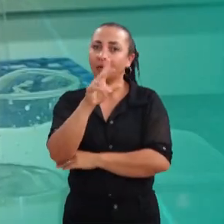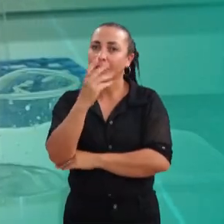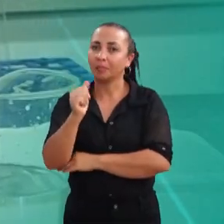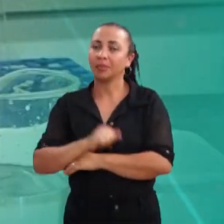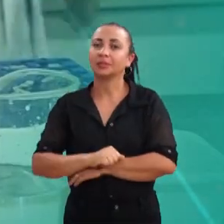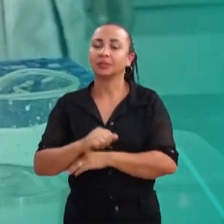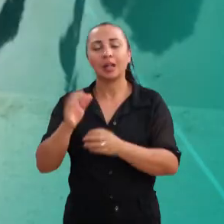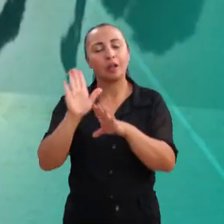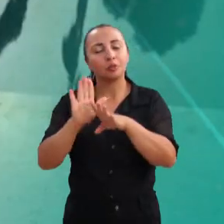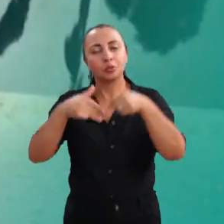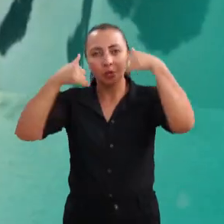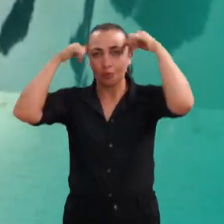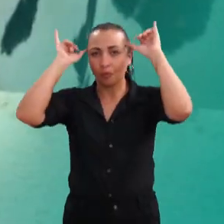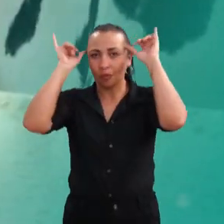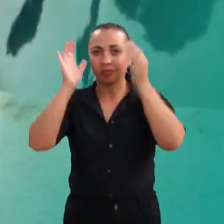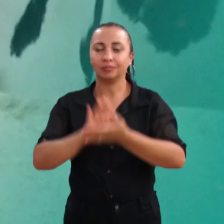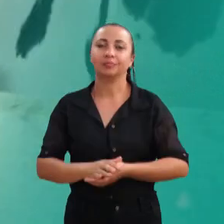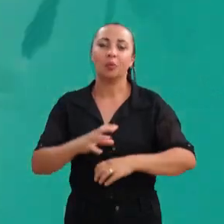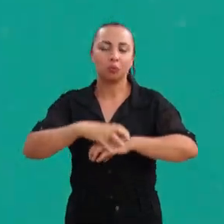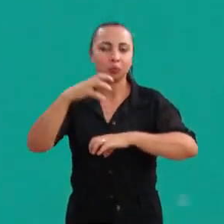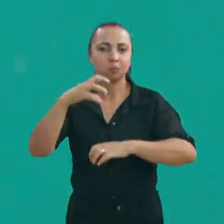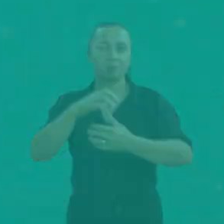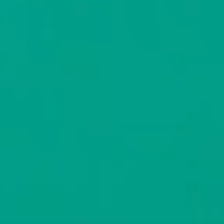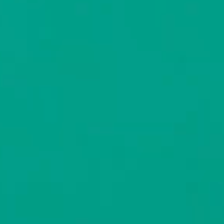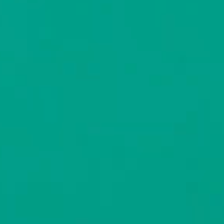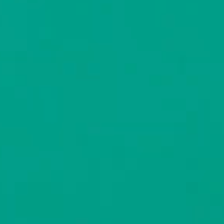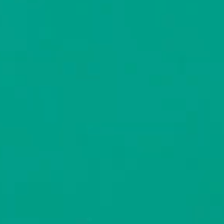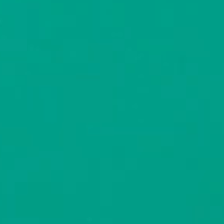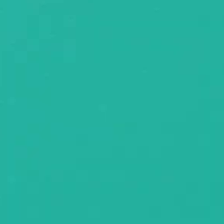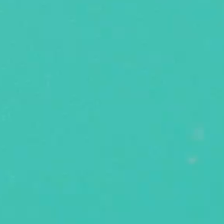previne inflamações nas tetas de vacas leiteiras.